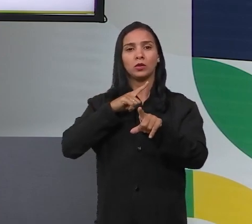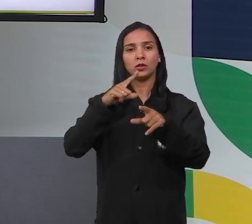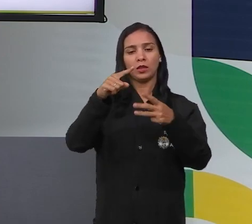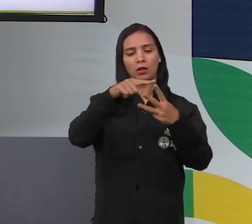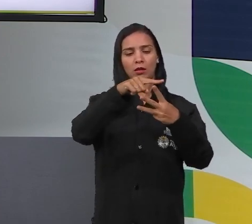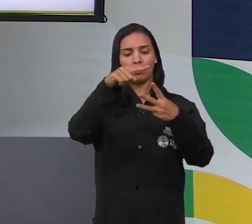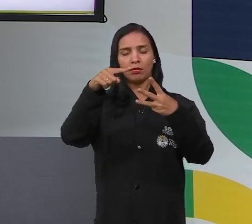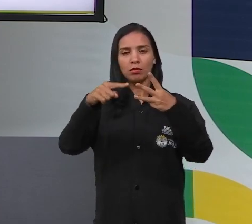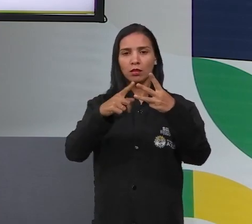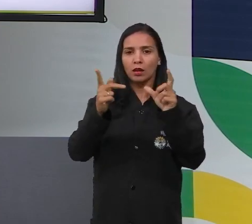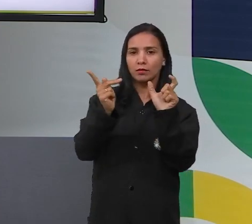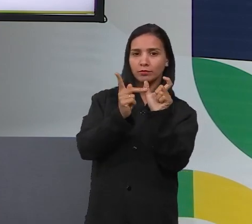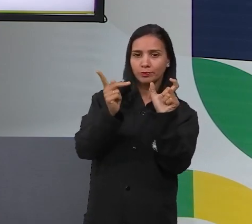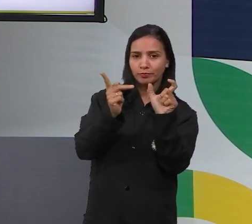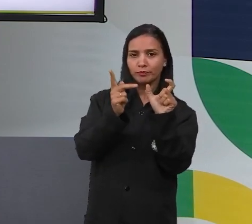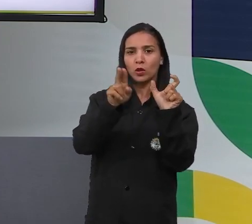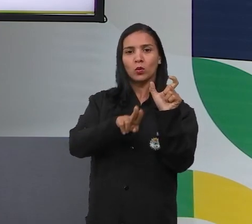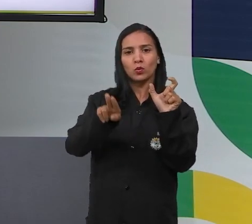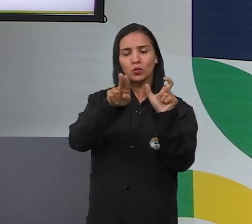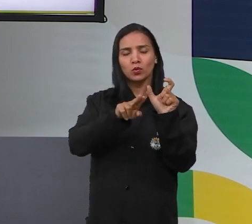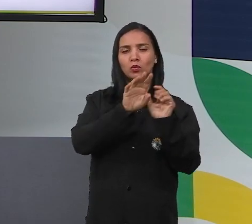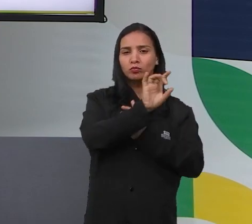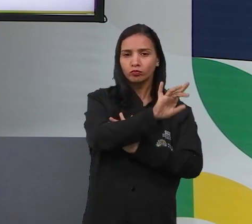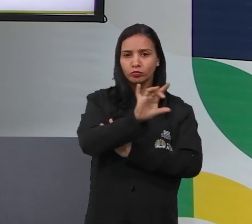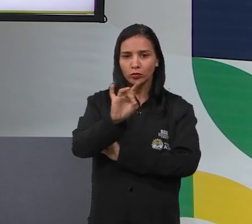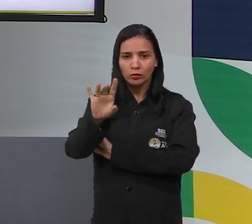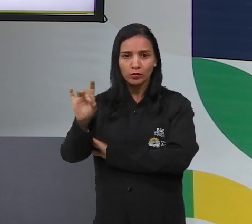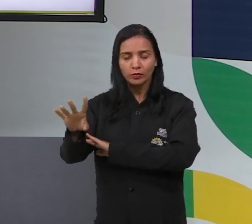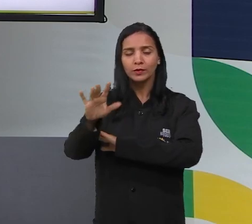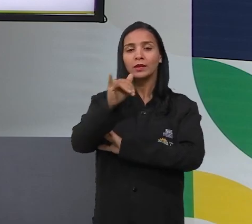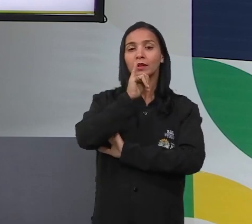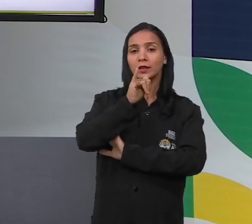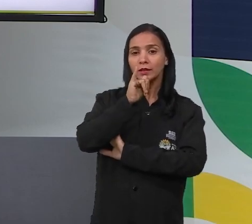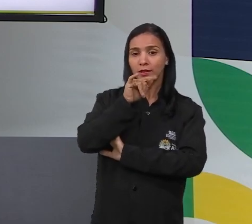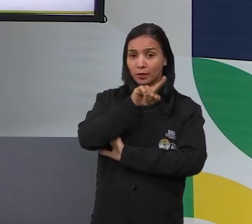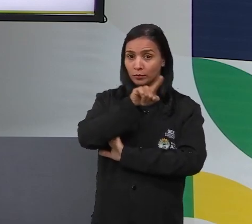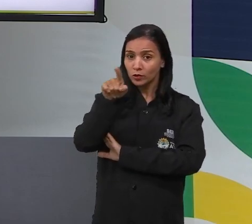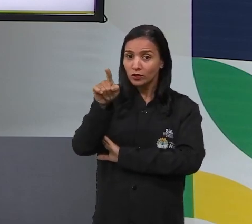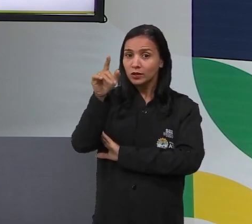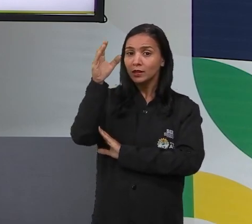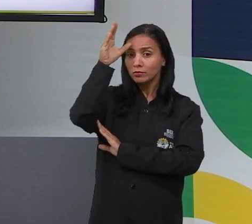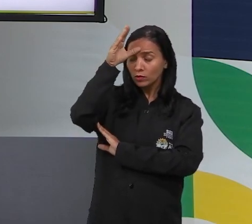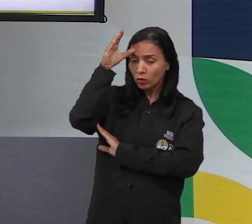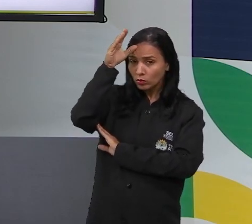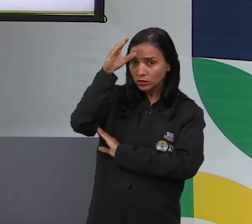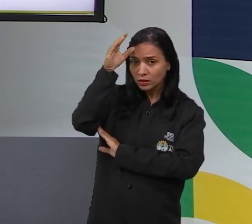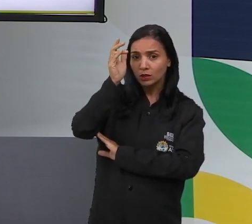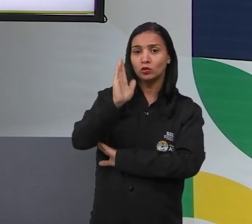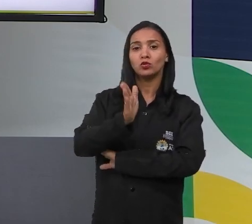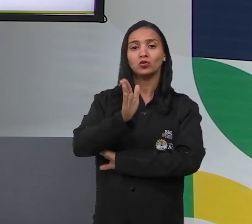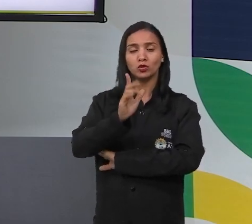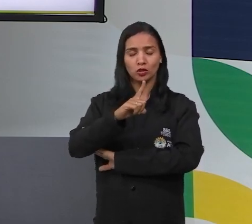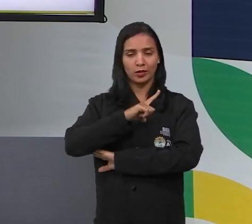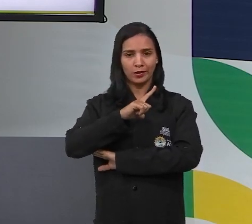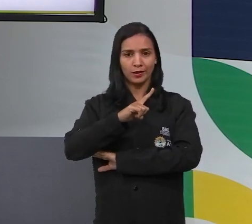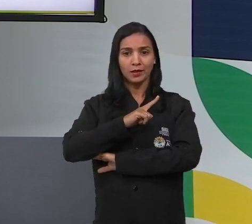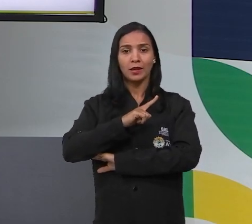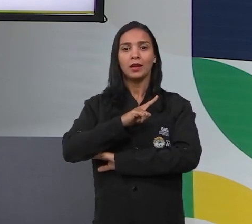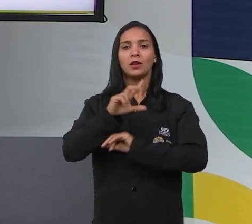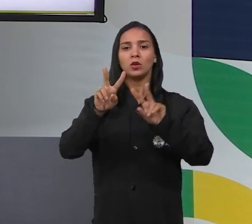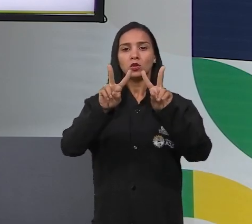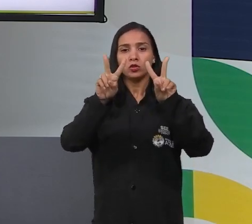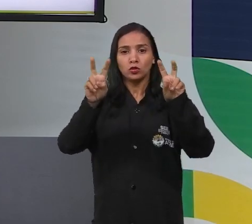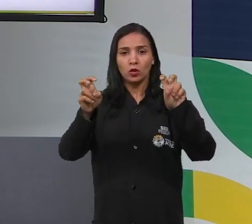de exemplo. Então, nesse caso, você está consciente de que nós temos o summer, que é